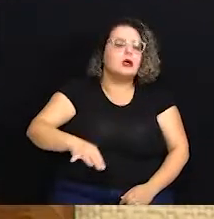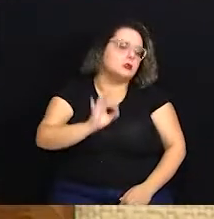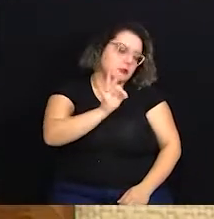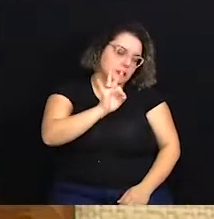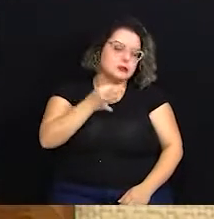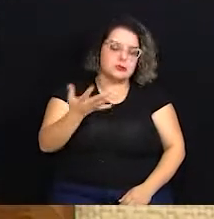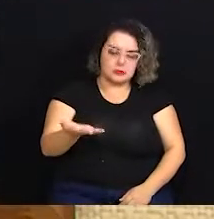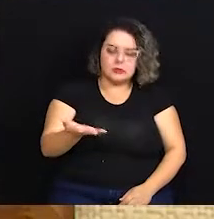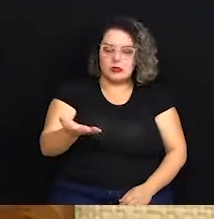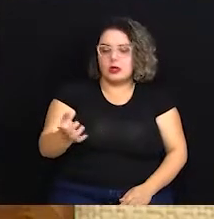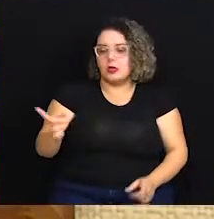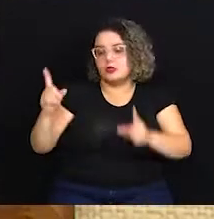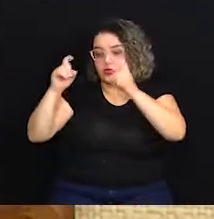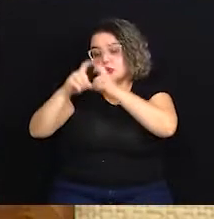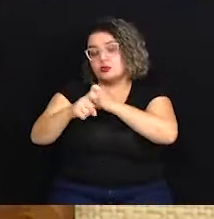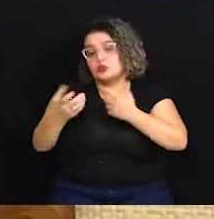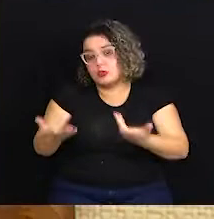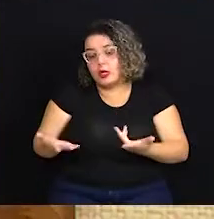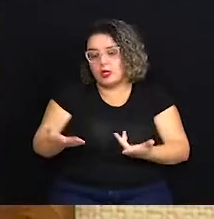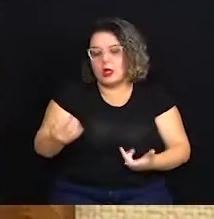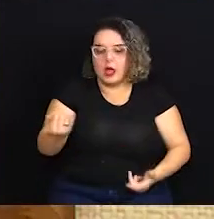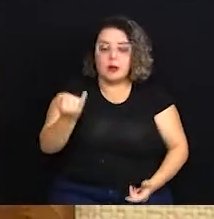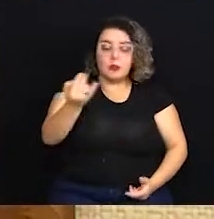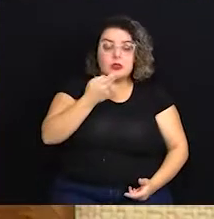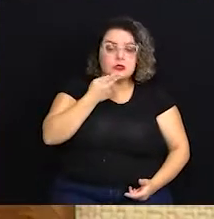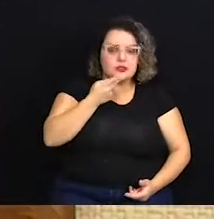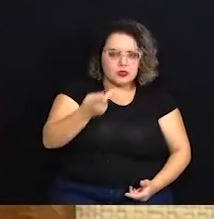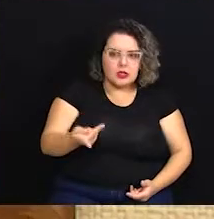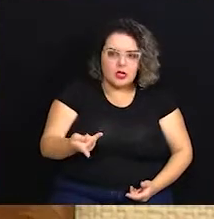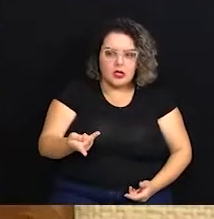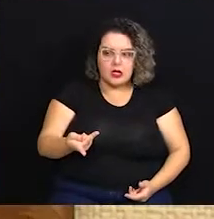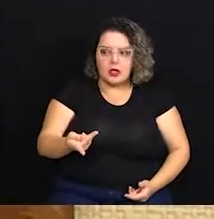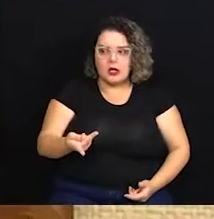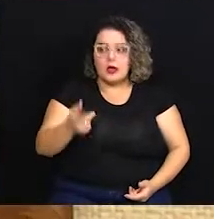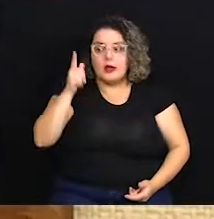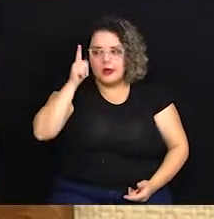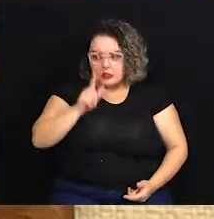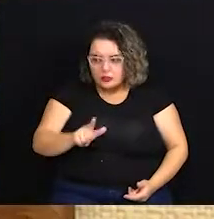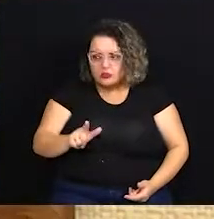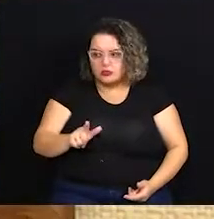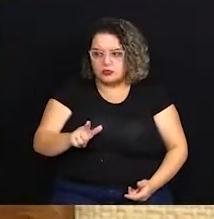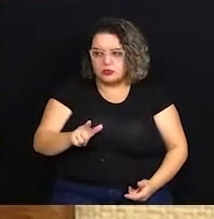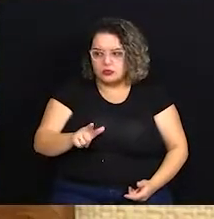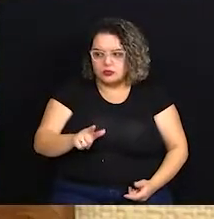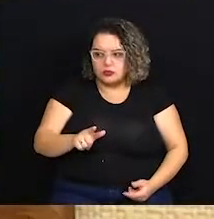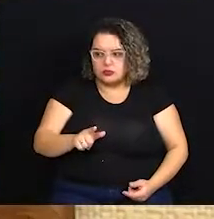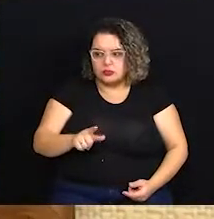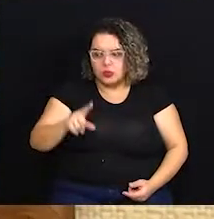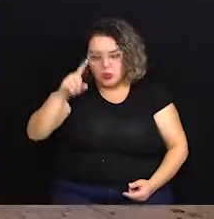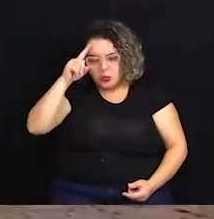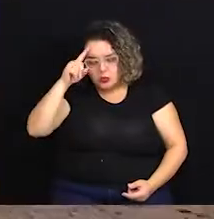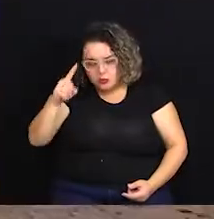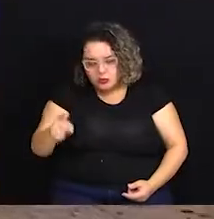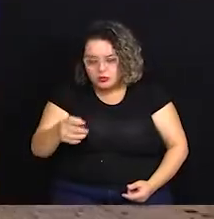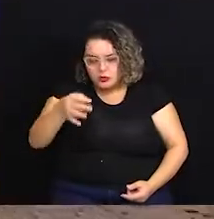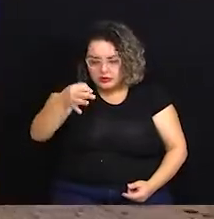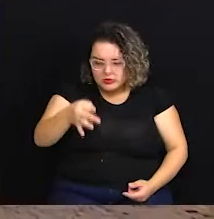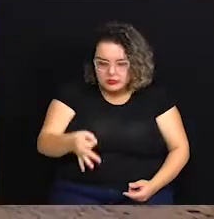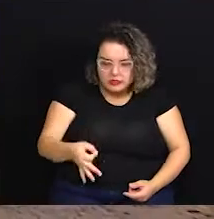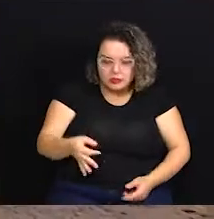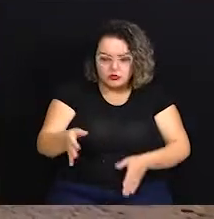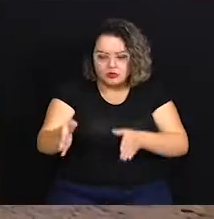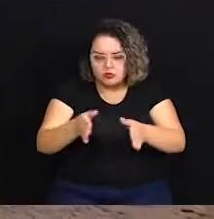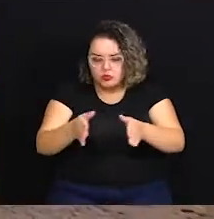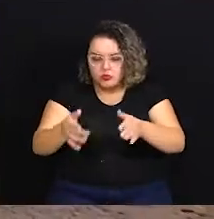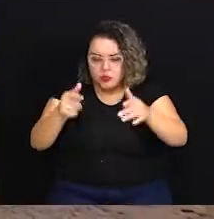acho que um desafio também que acho que é importante falar é você conseguir uma data que você gostaria num